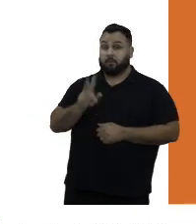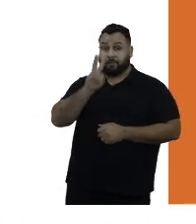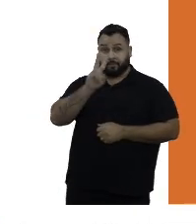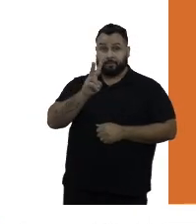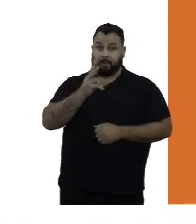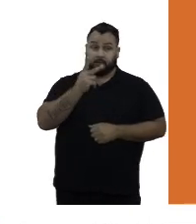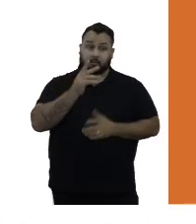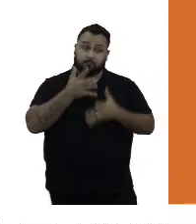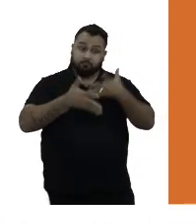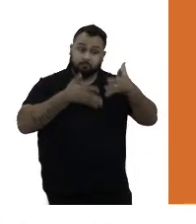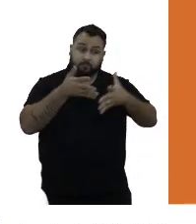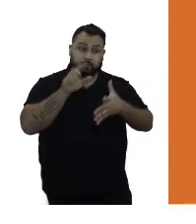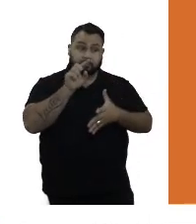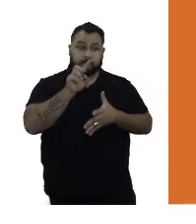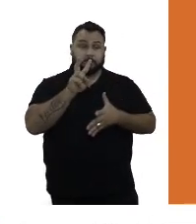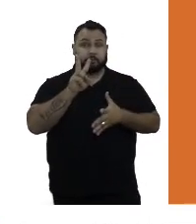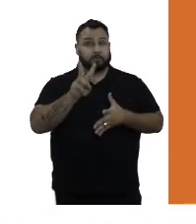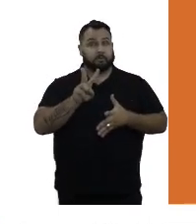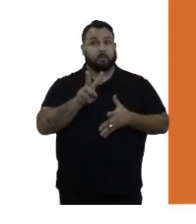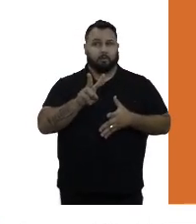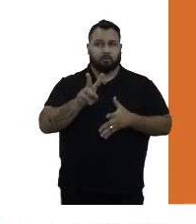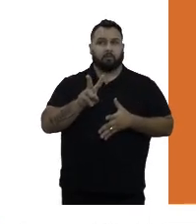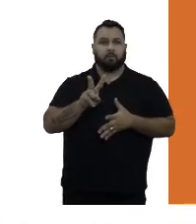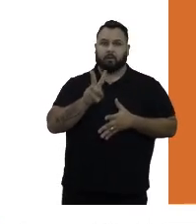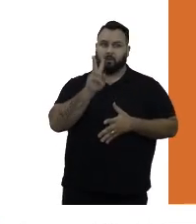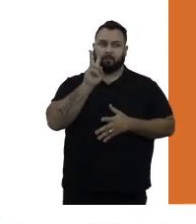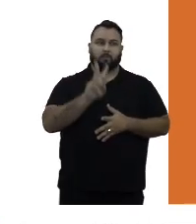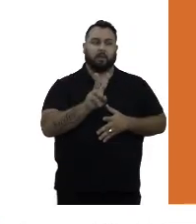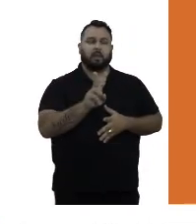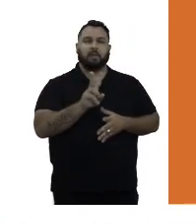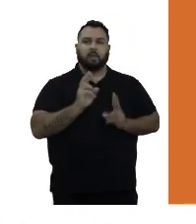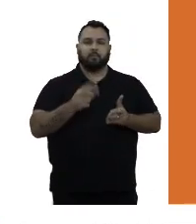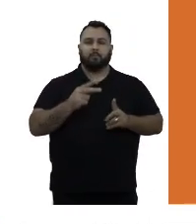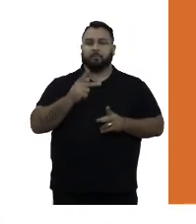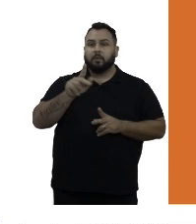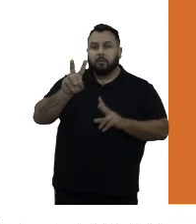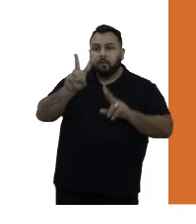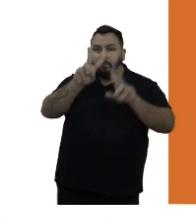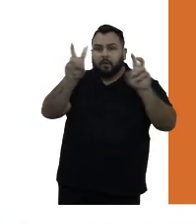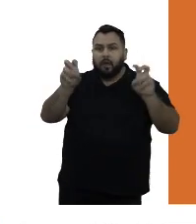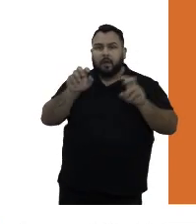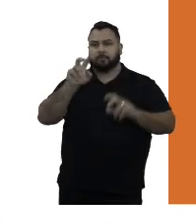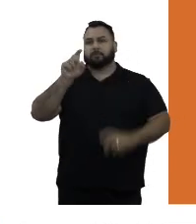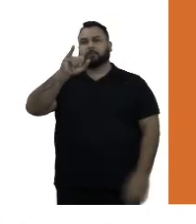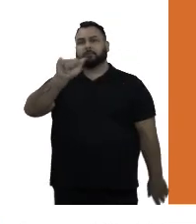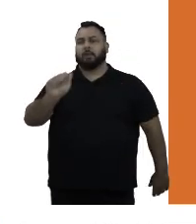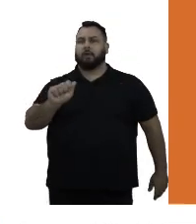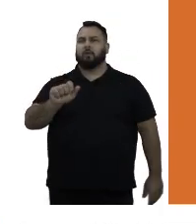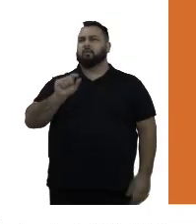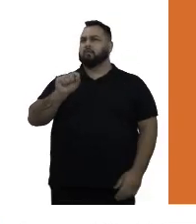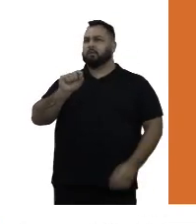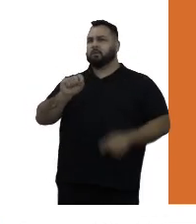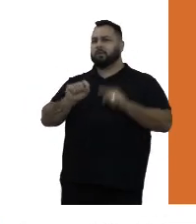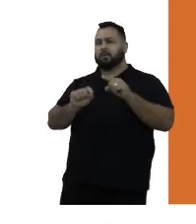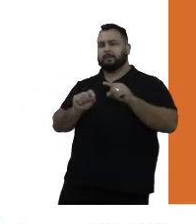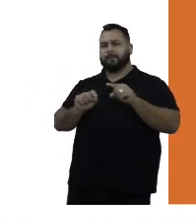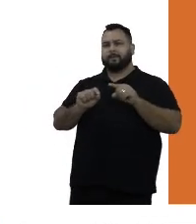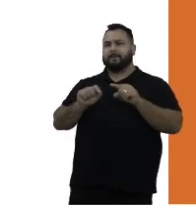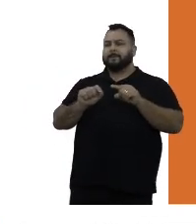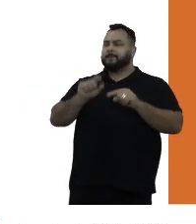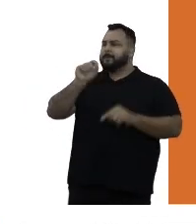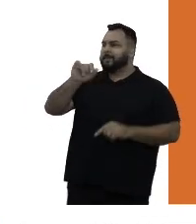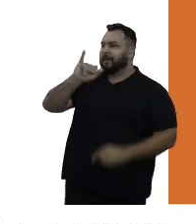falar, sei que está ouvindo a gente online também, a gente ouve tanto falar sobre inteligência artificial, mas afinal de contas, o que é isso? O que é